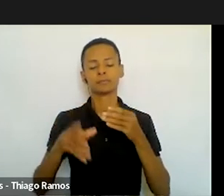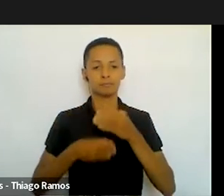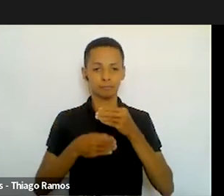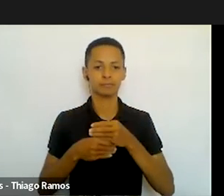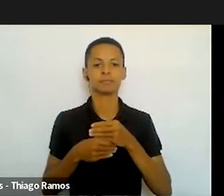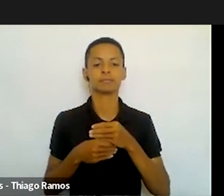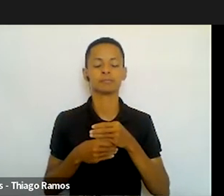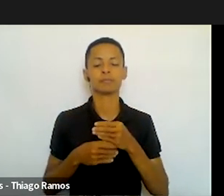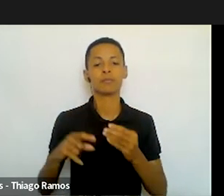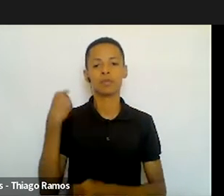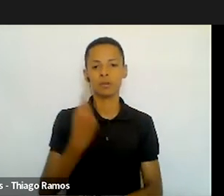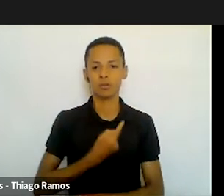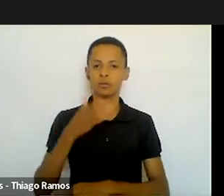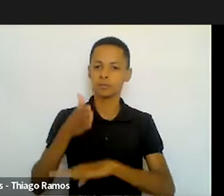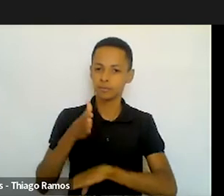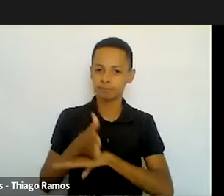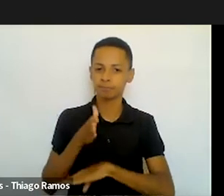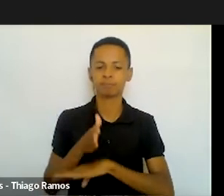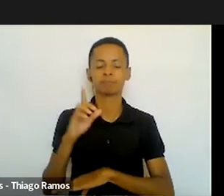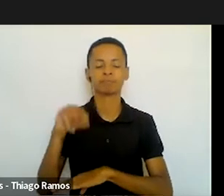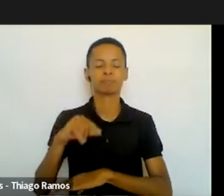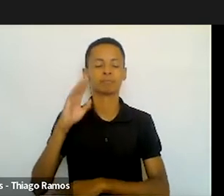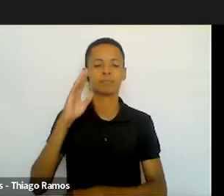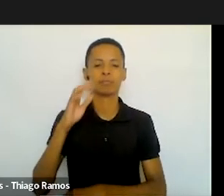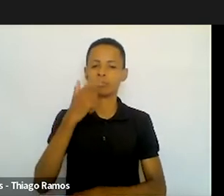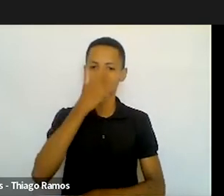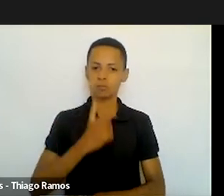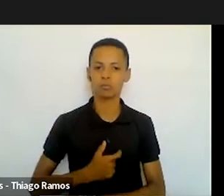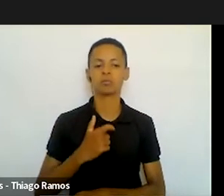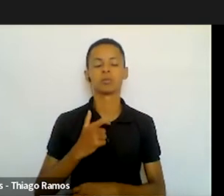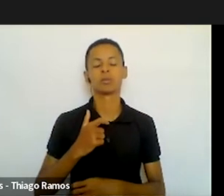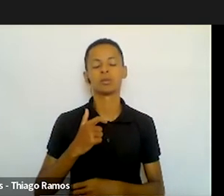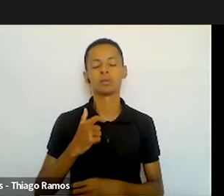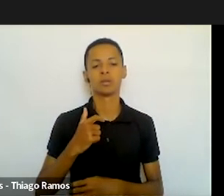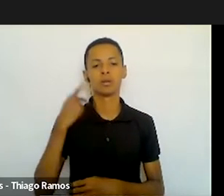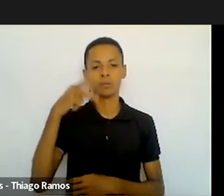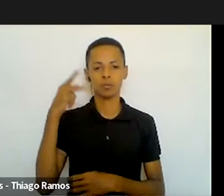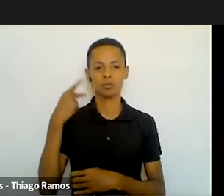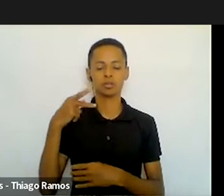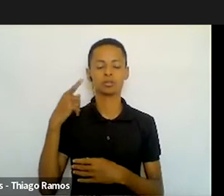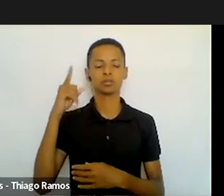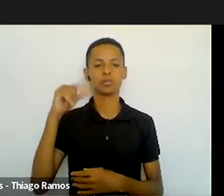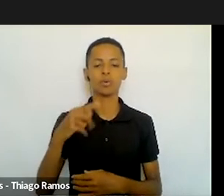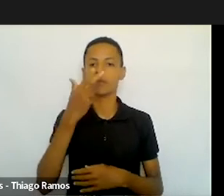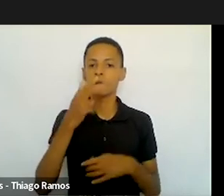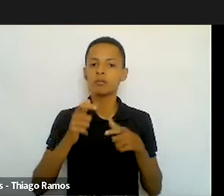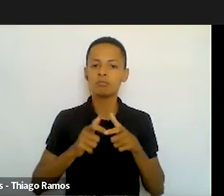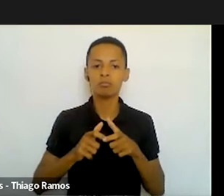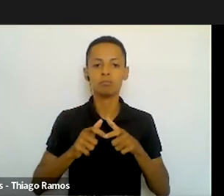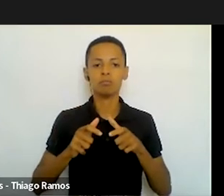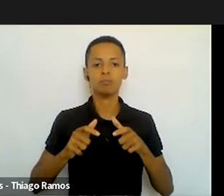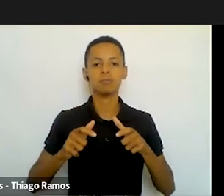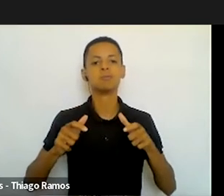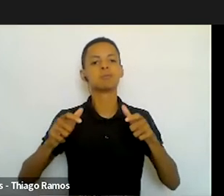a nossa participação, né, enquanto a questão política, ela está se tornando cada vez mais crescente, né, no